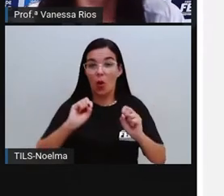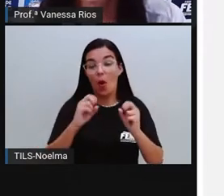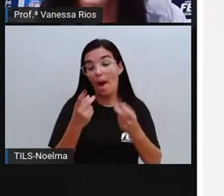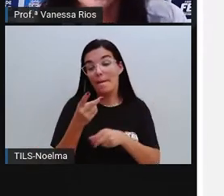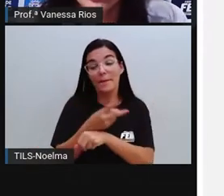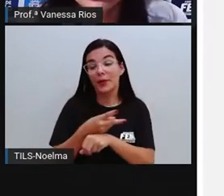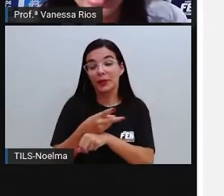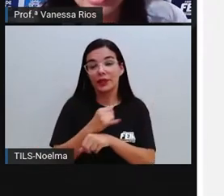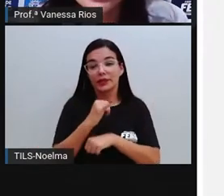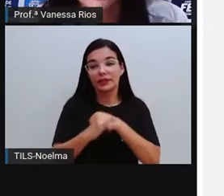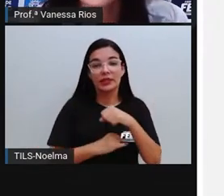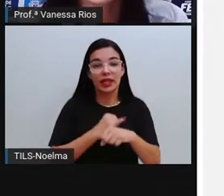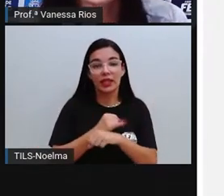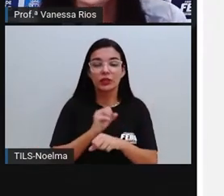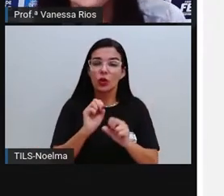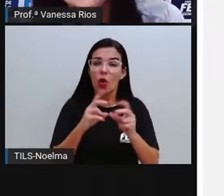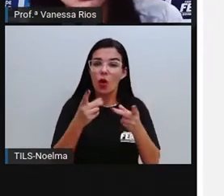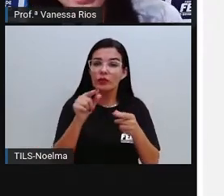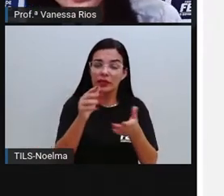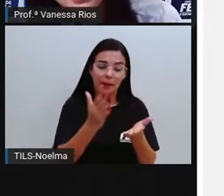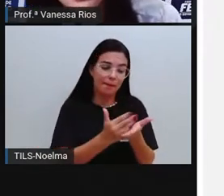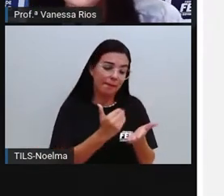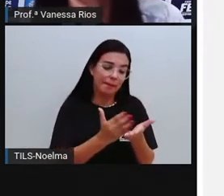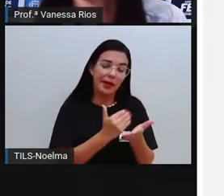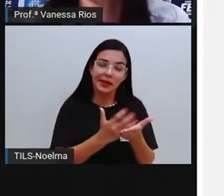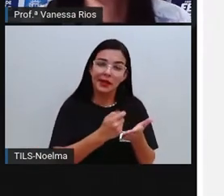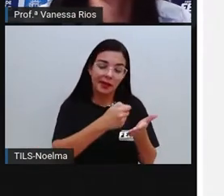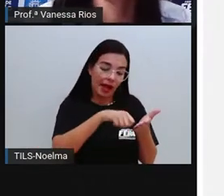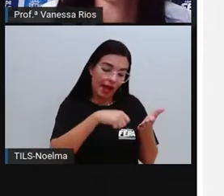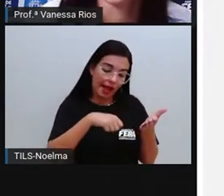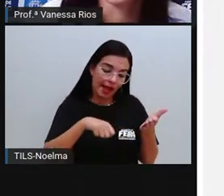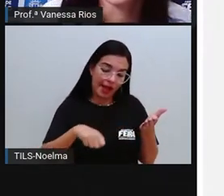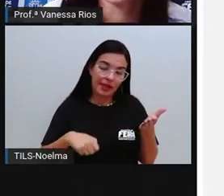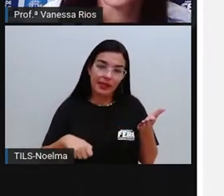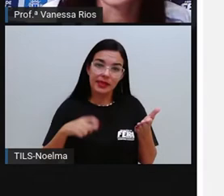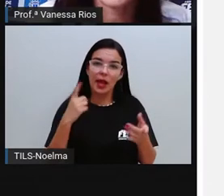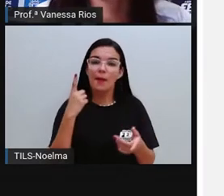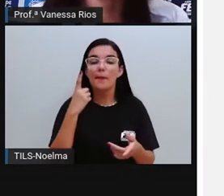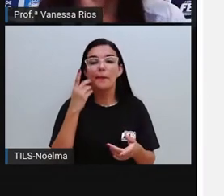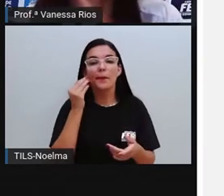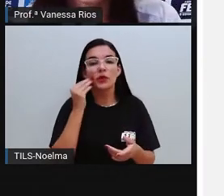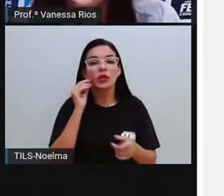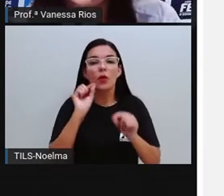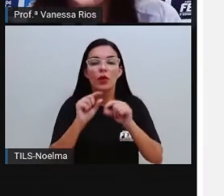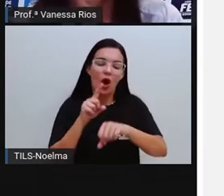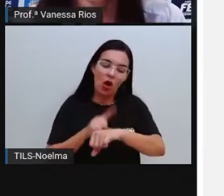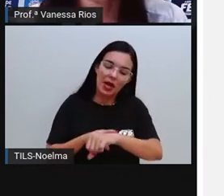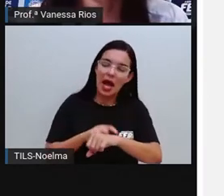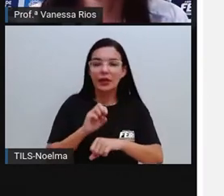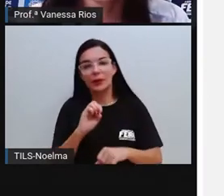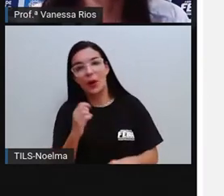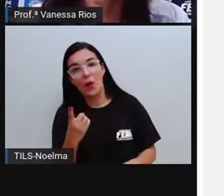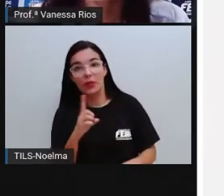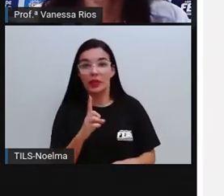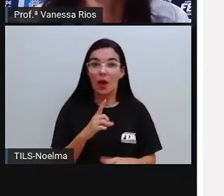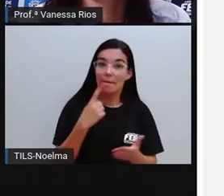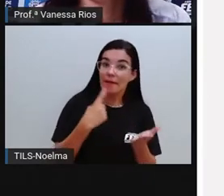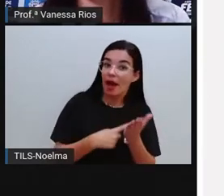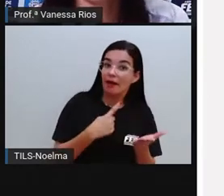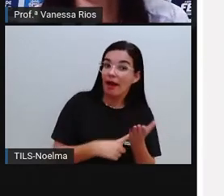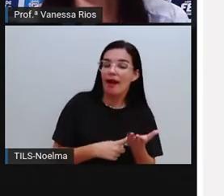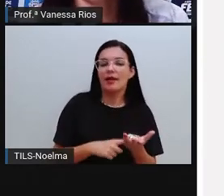ou simplesmente anotar na sua agenda, no seu caderno, né? Estabelecer horários ou não, mas é